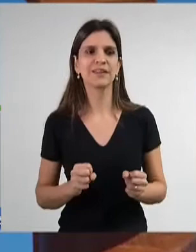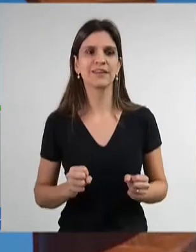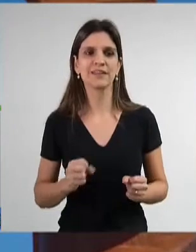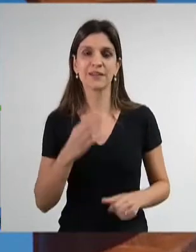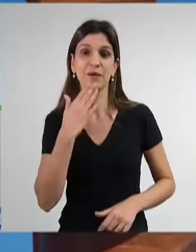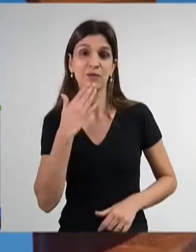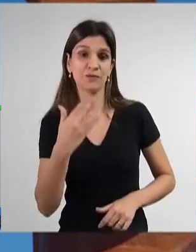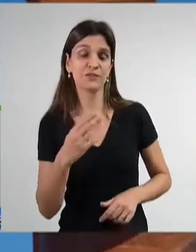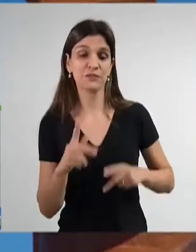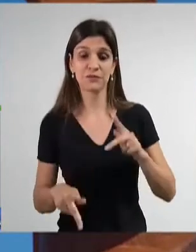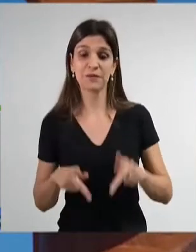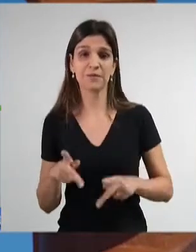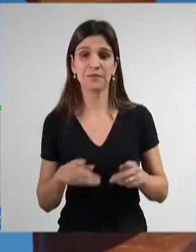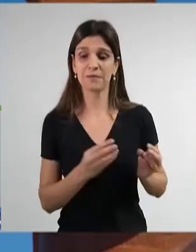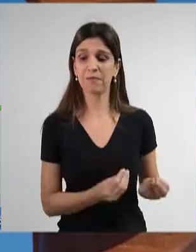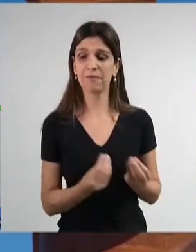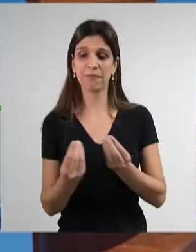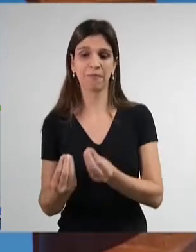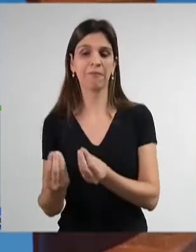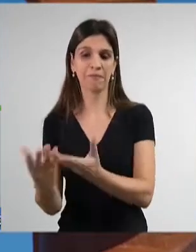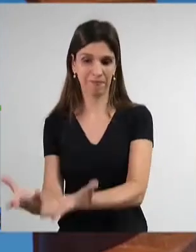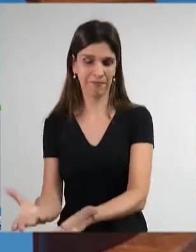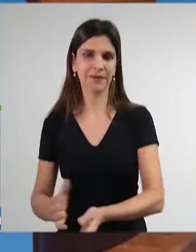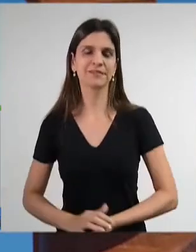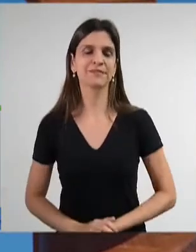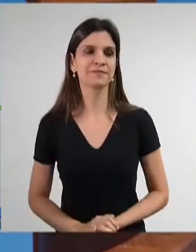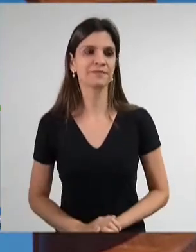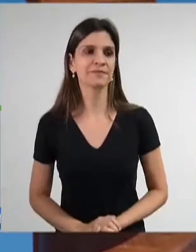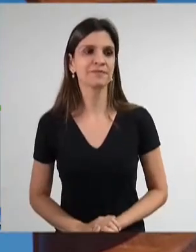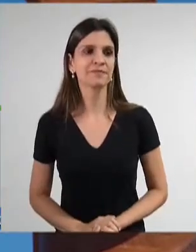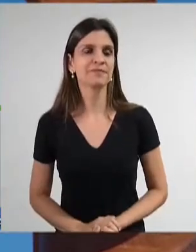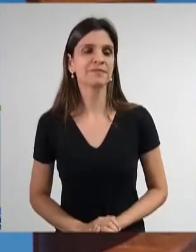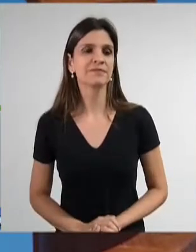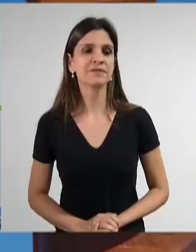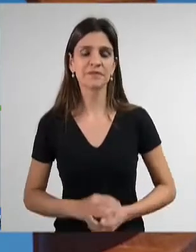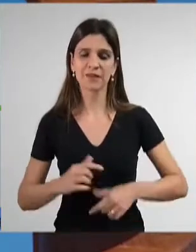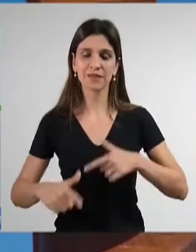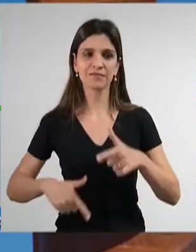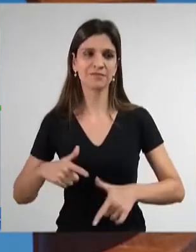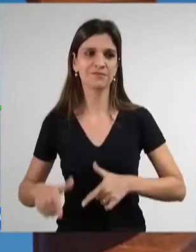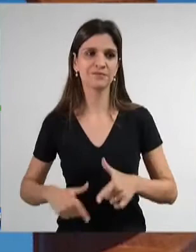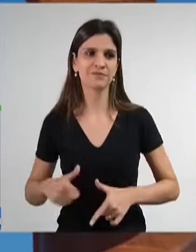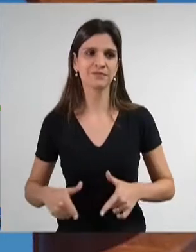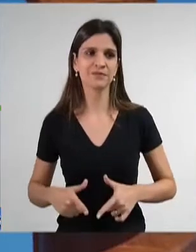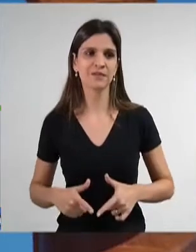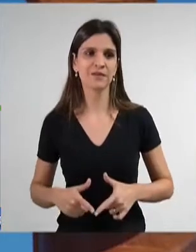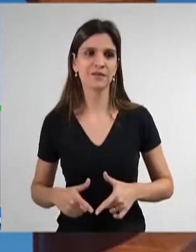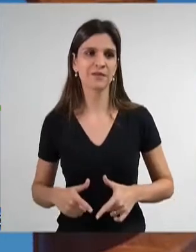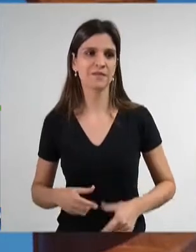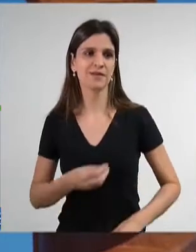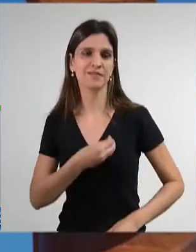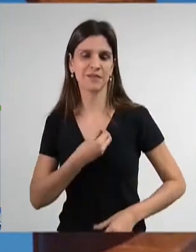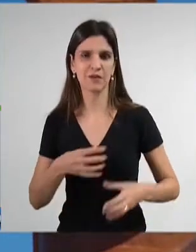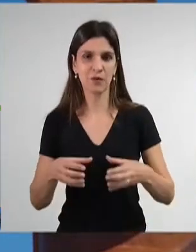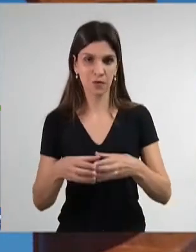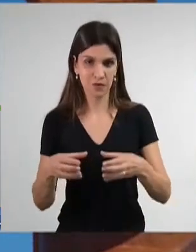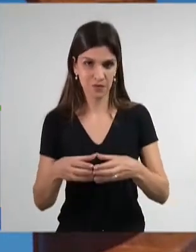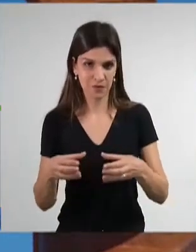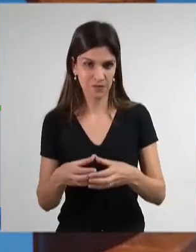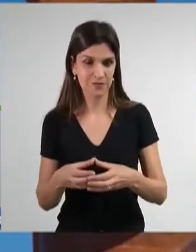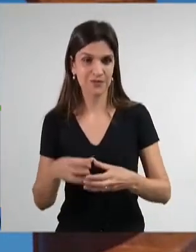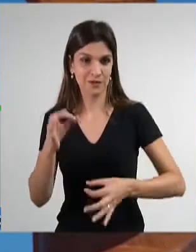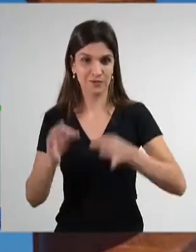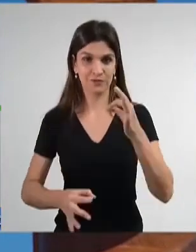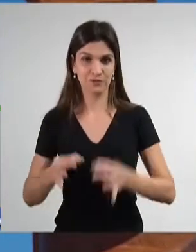E a outra é o trabalho legislativo propriamente dito, estar presente na Comissão de Justiça, como faço, como